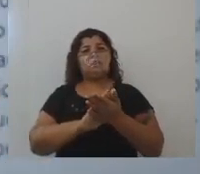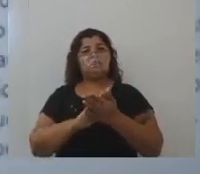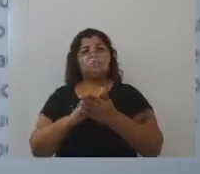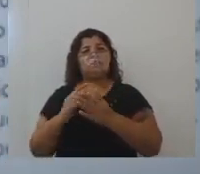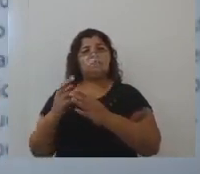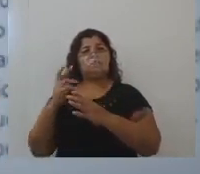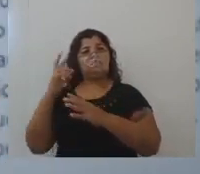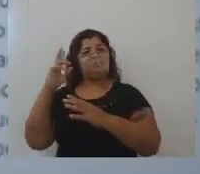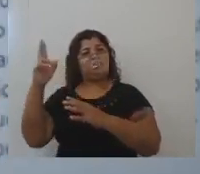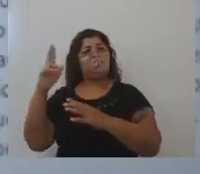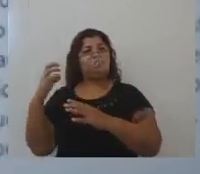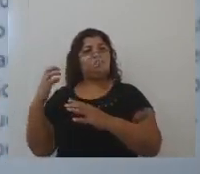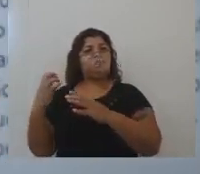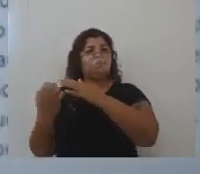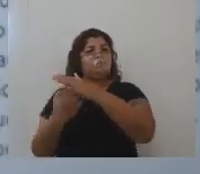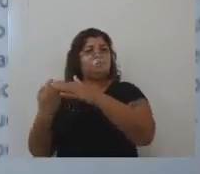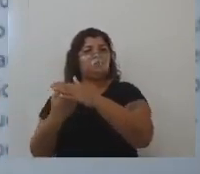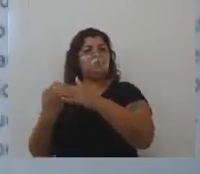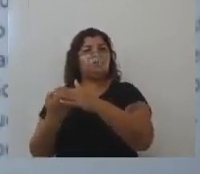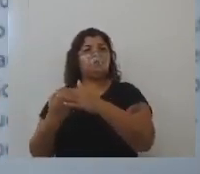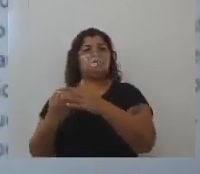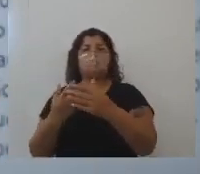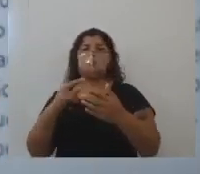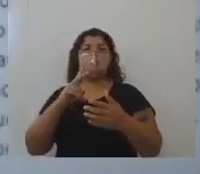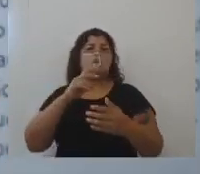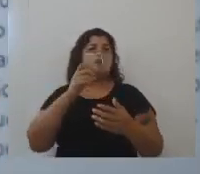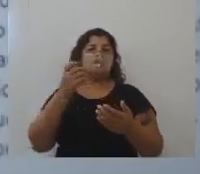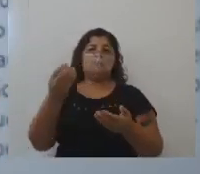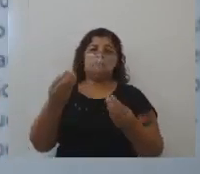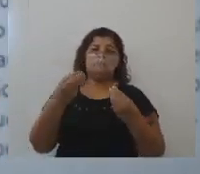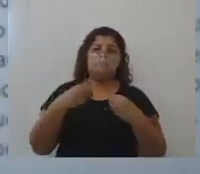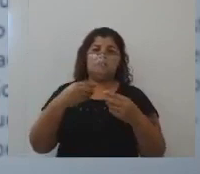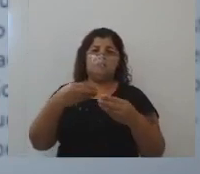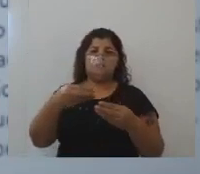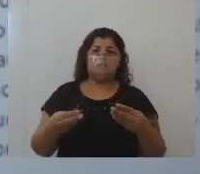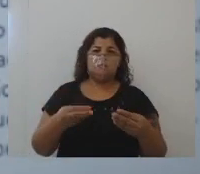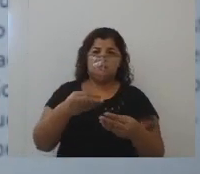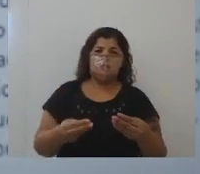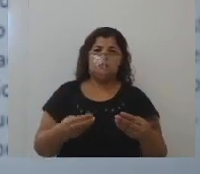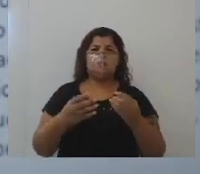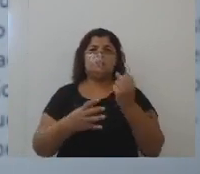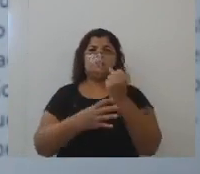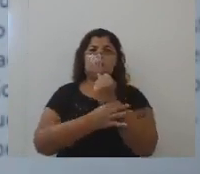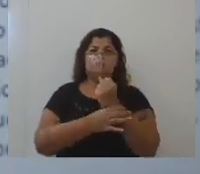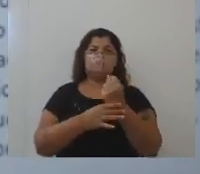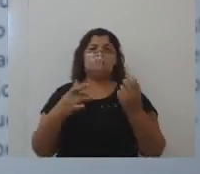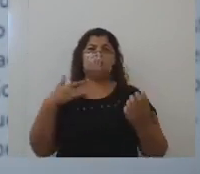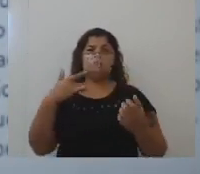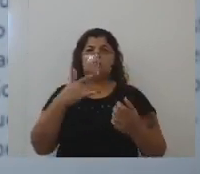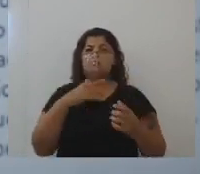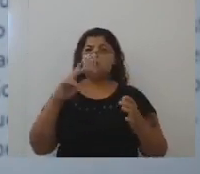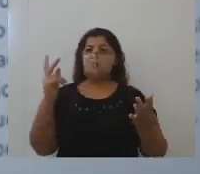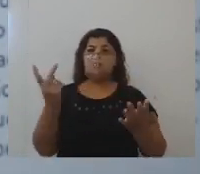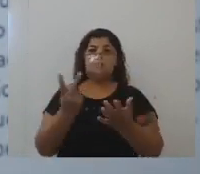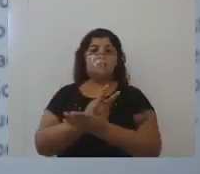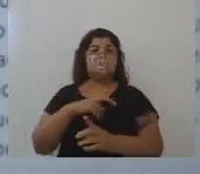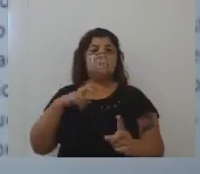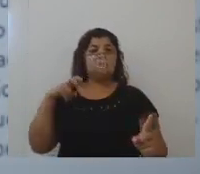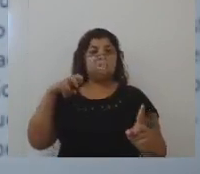nenhum direito trabalhista. Ele não vai receber vale transporte, ele não vai receber seguro-saúde. Se ele sofrer um